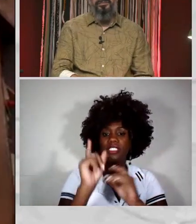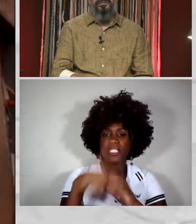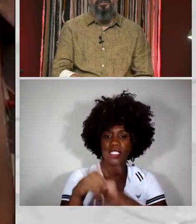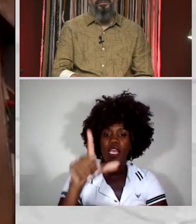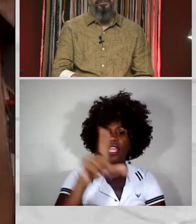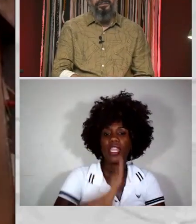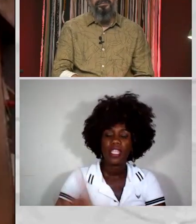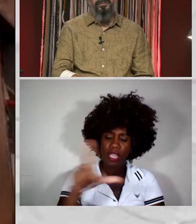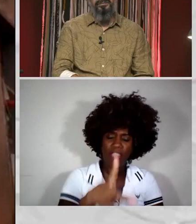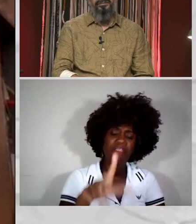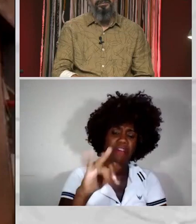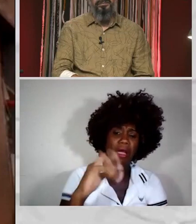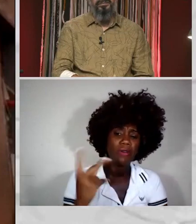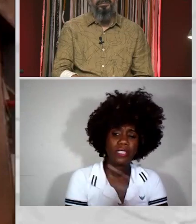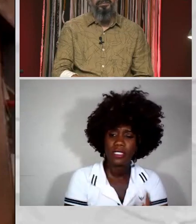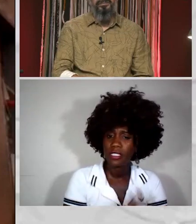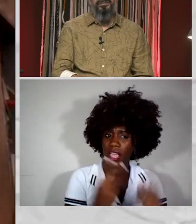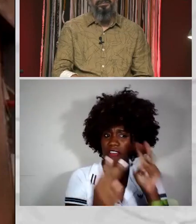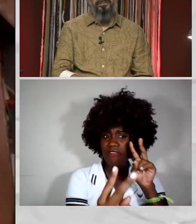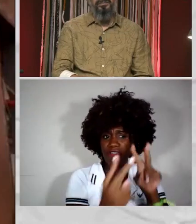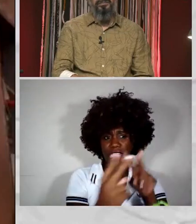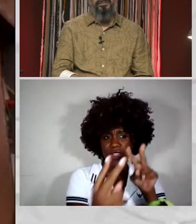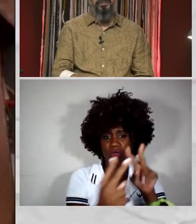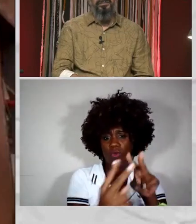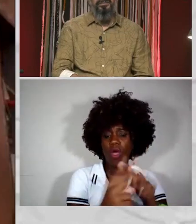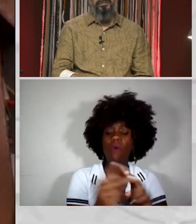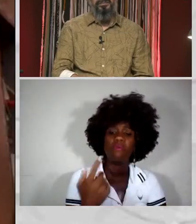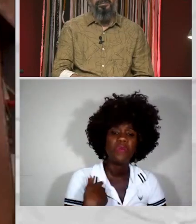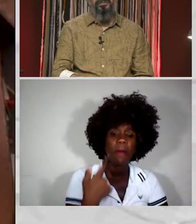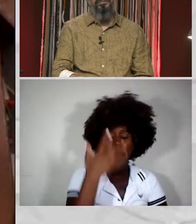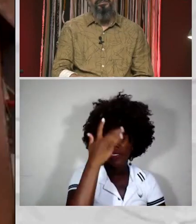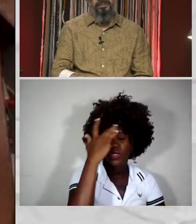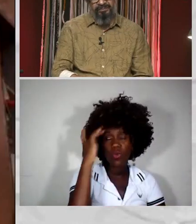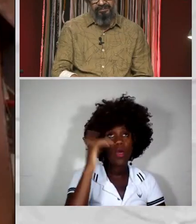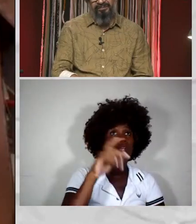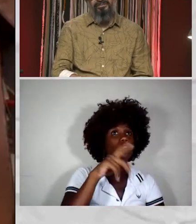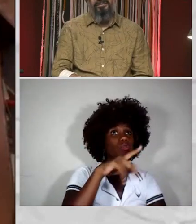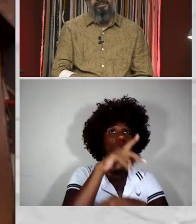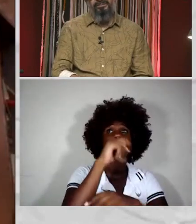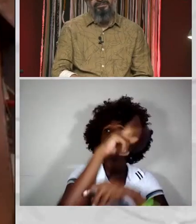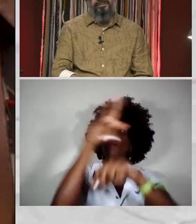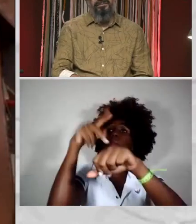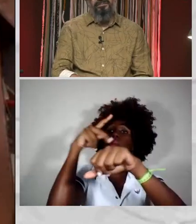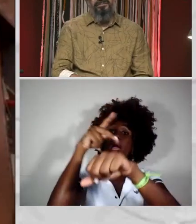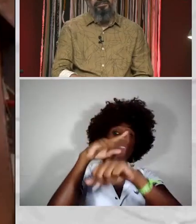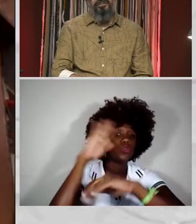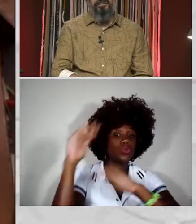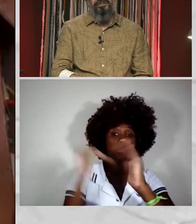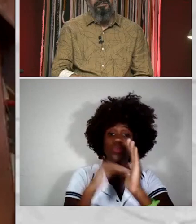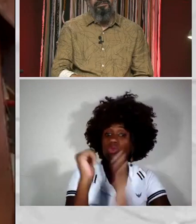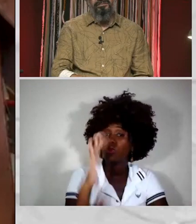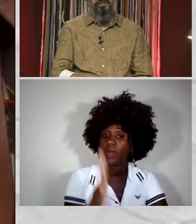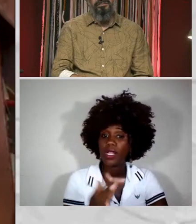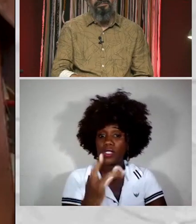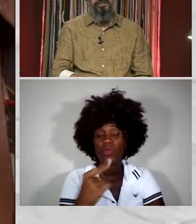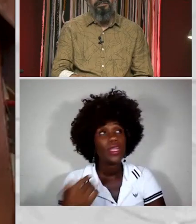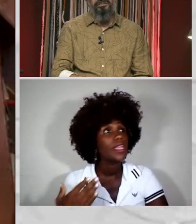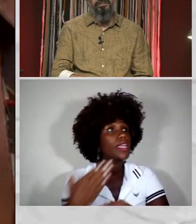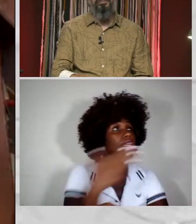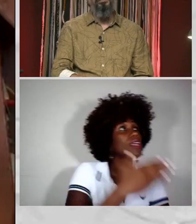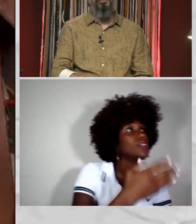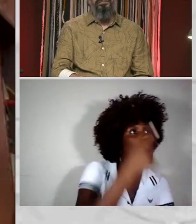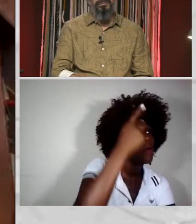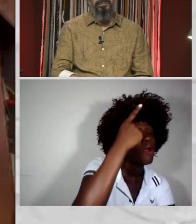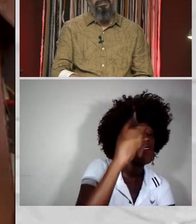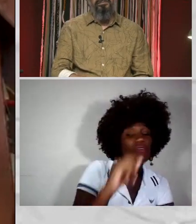fazendo oficinas virtuais, porque isso alcança muita gente em todo o Brasil que não tinha condições de vir aqui em São Paulo fazer uma oficina